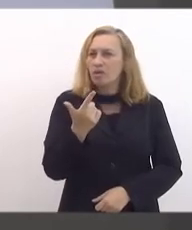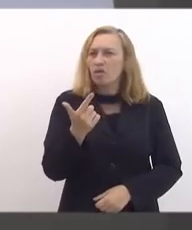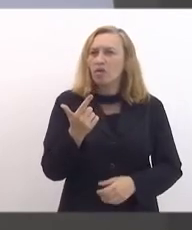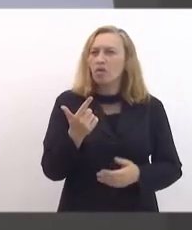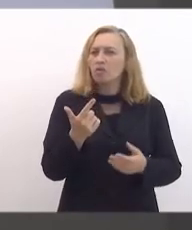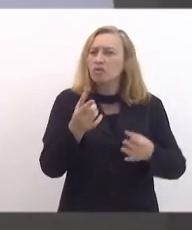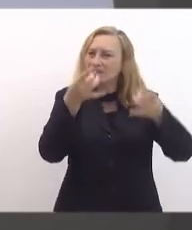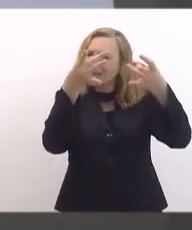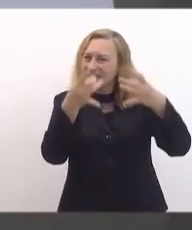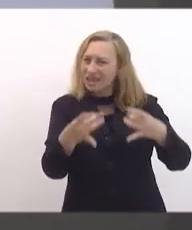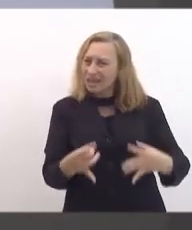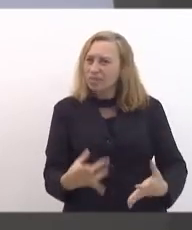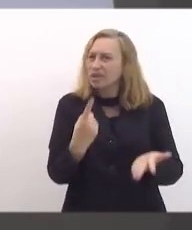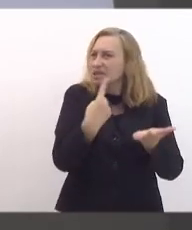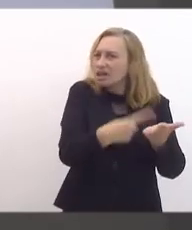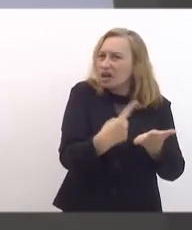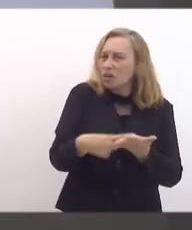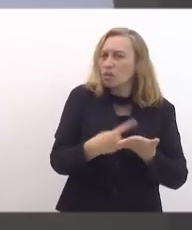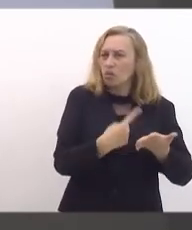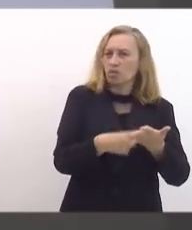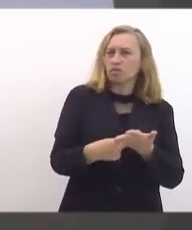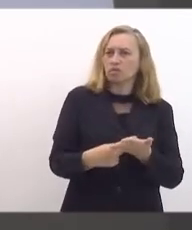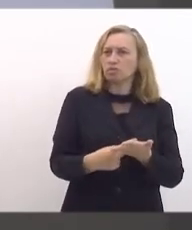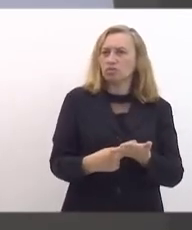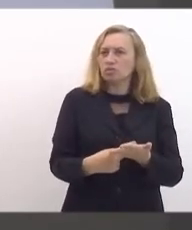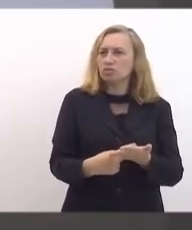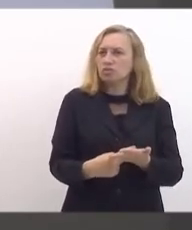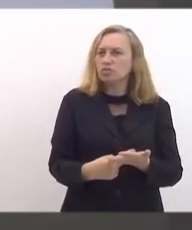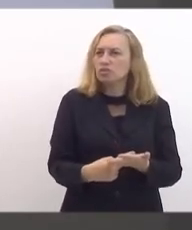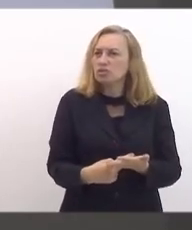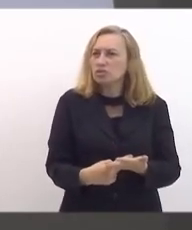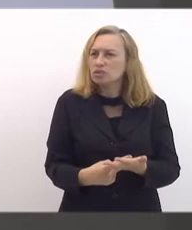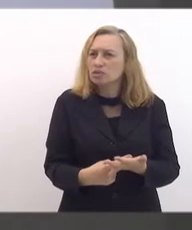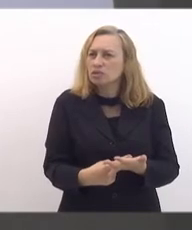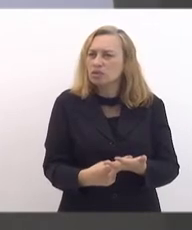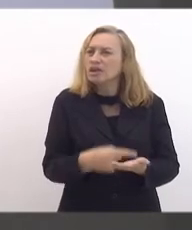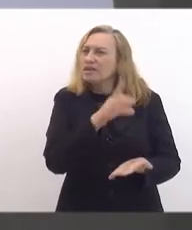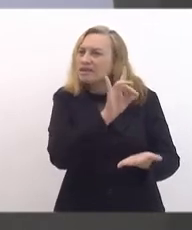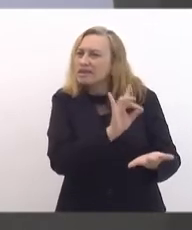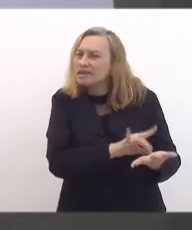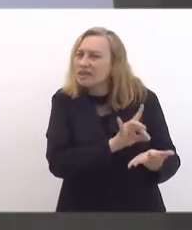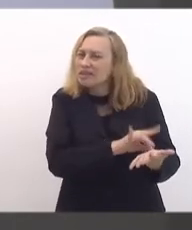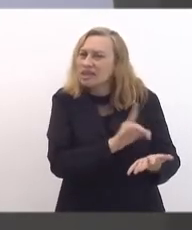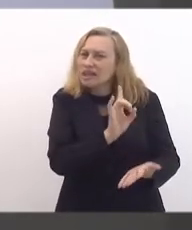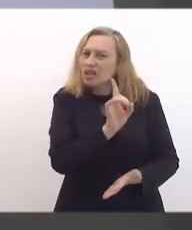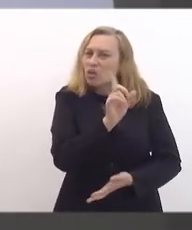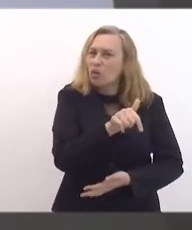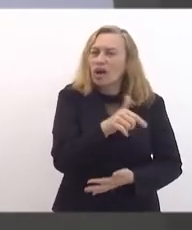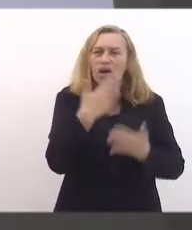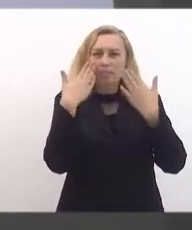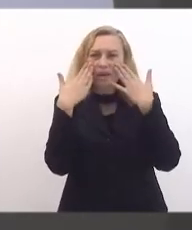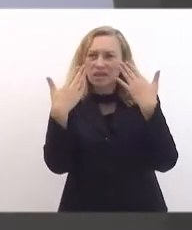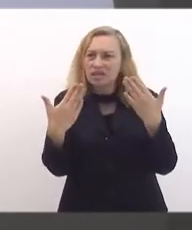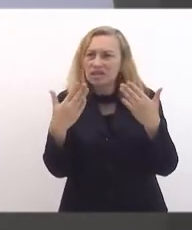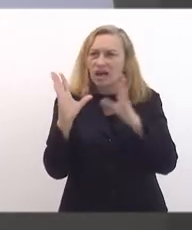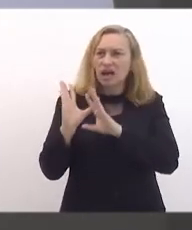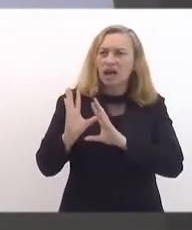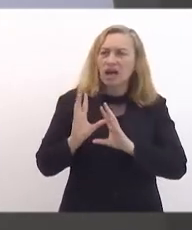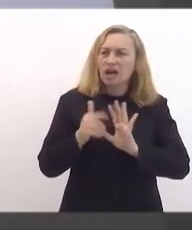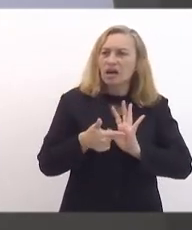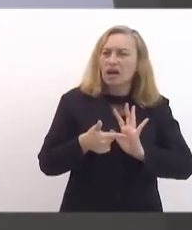né de detalhamento né É na verdade não era apresentar